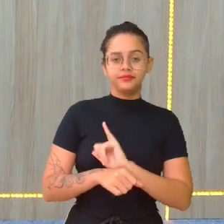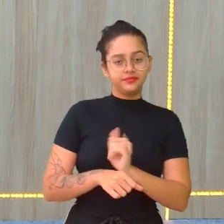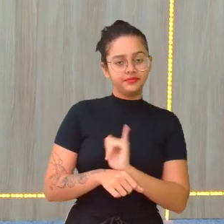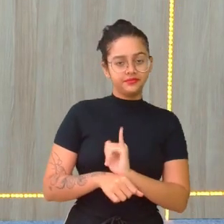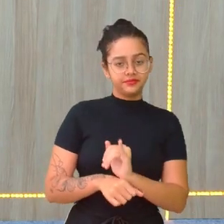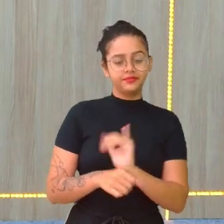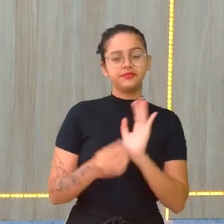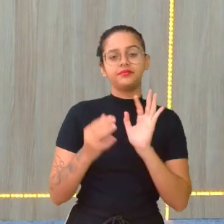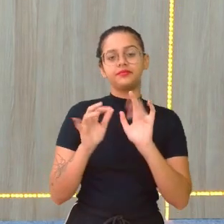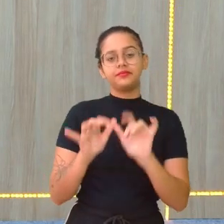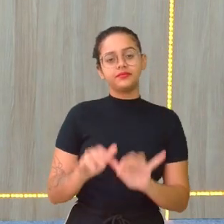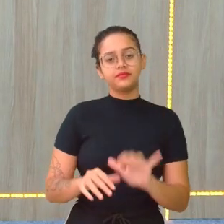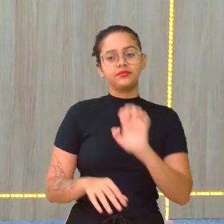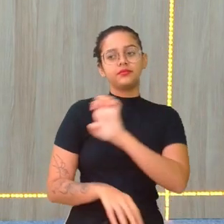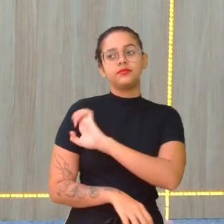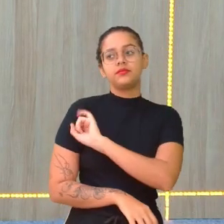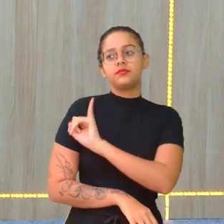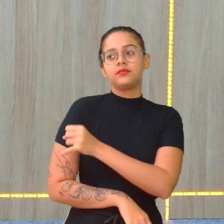lá EJA,